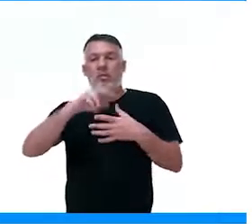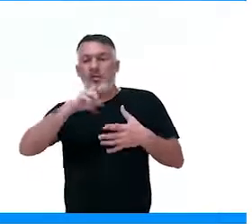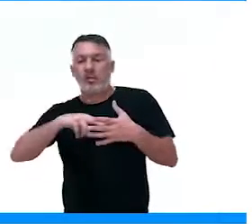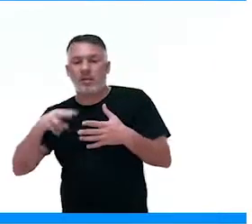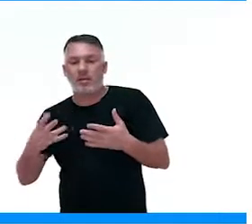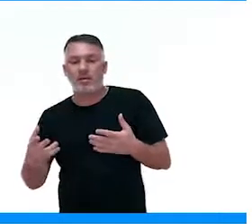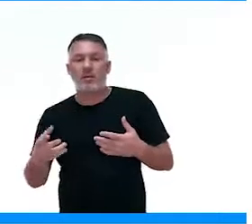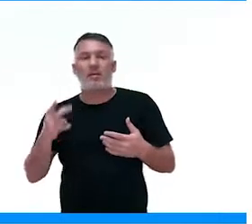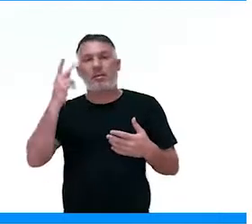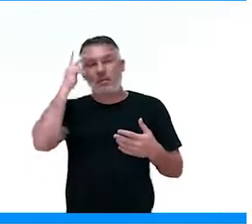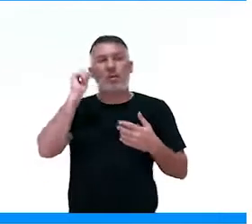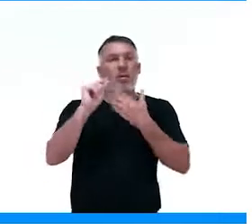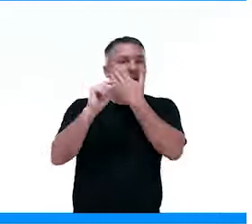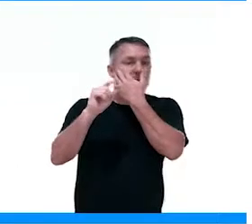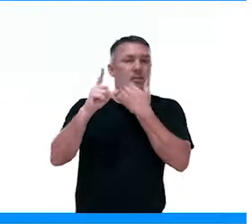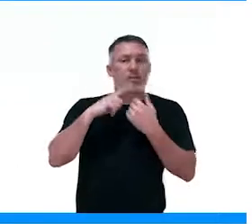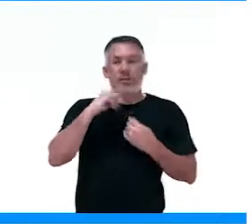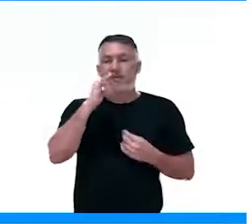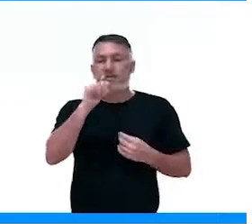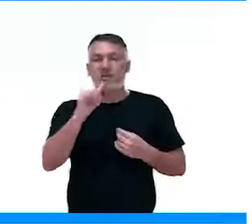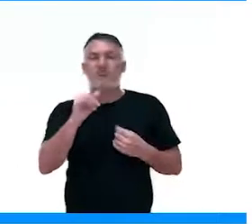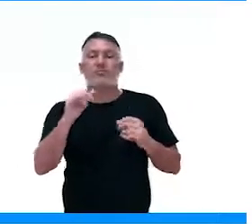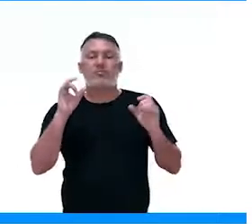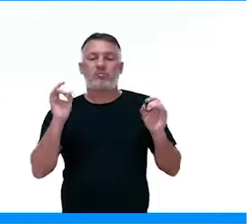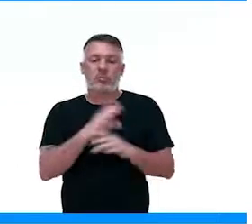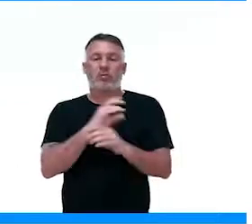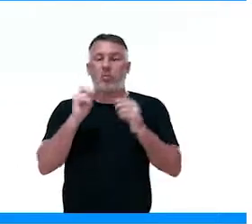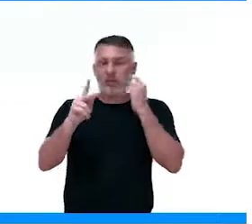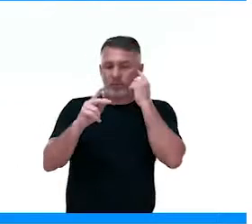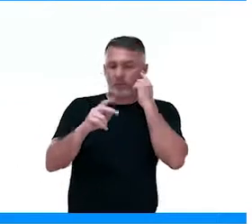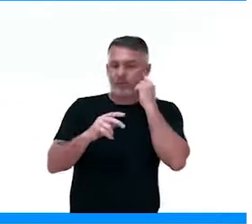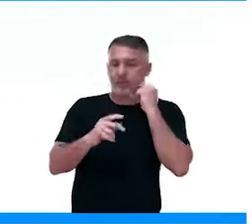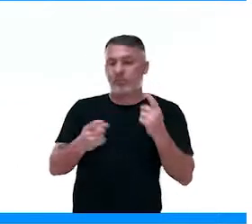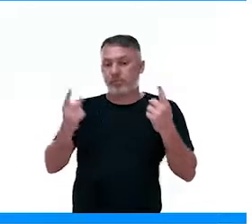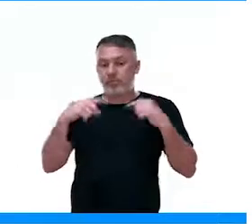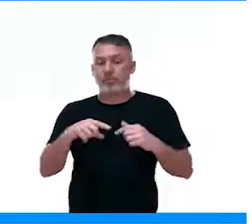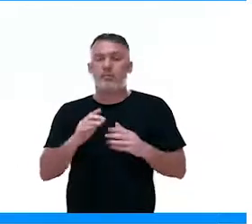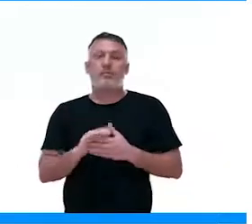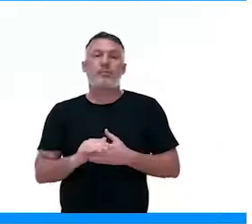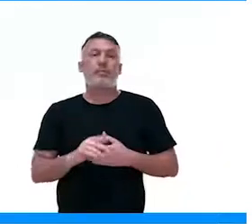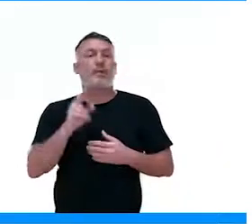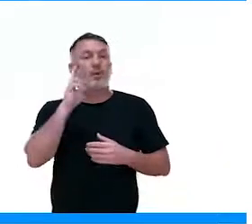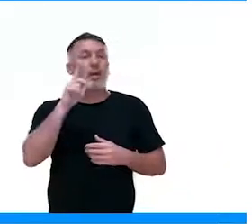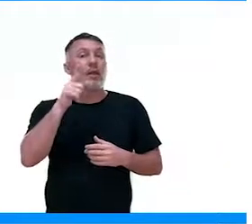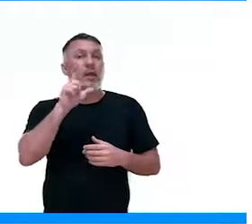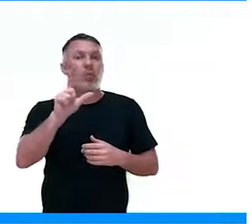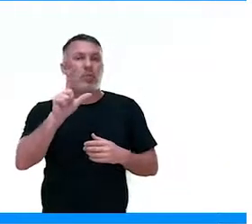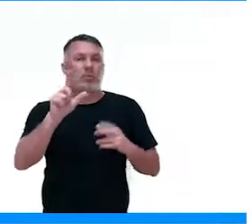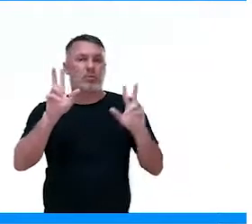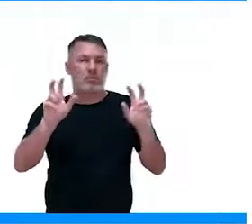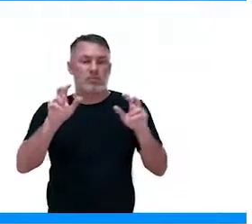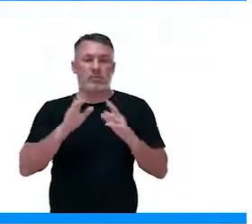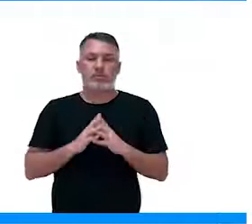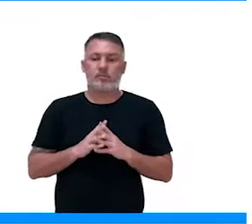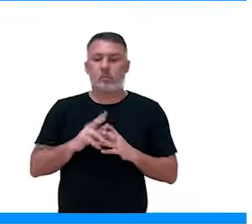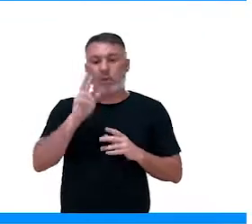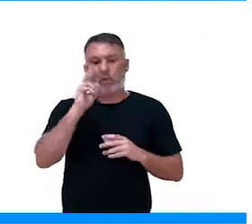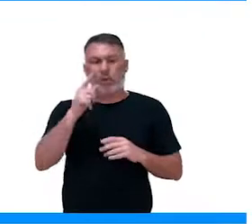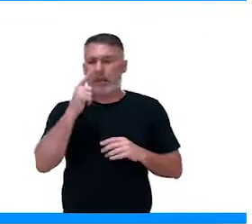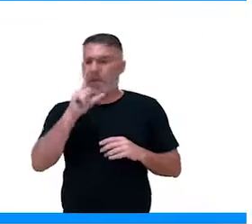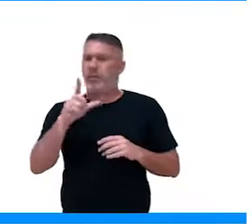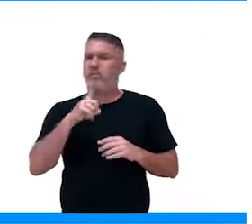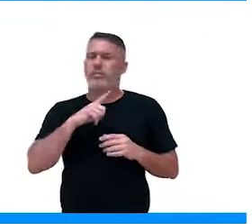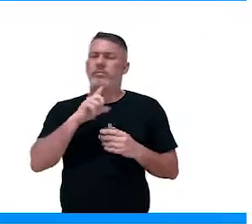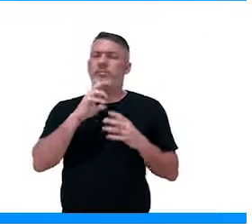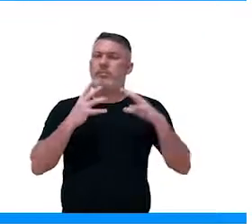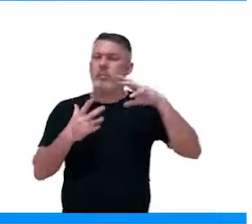lendo, para quem a mensagem precisa ser vista, né? Então, vamos lá. Falando um pouquinho de língua, né? A gente